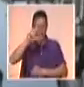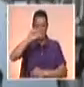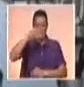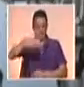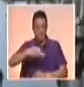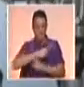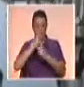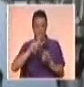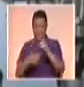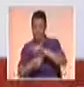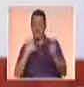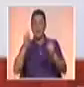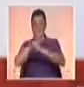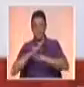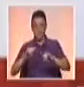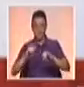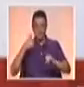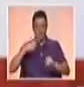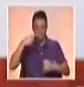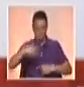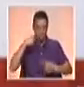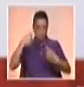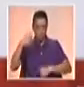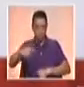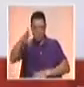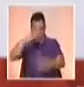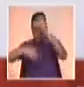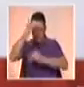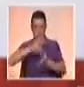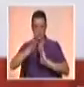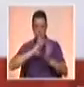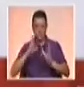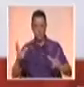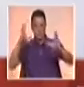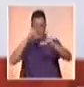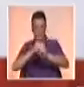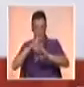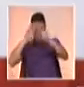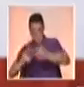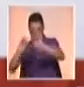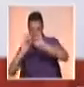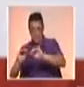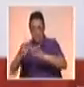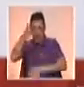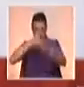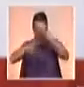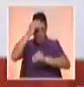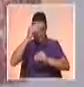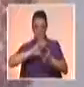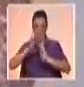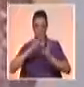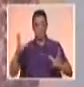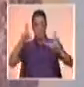vez que o inverso seria impossível, não é? Nós todos os dias aprendemos gestos novos, não é? Estamos sempre em formação constante a aprender gestos